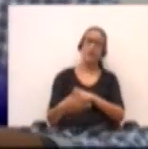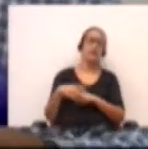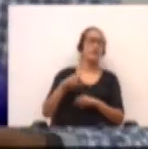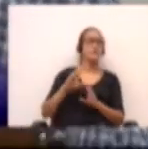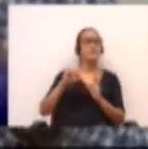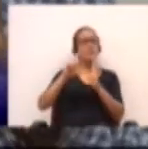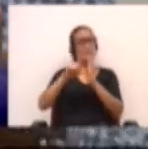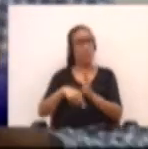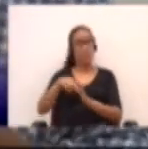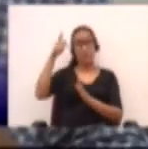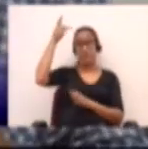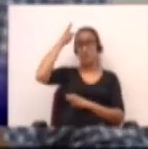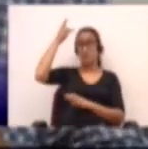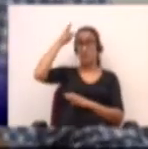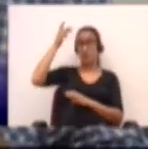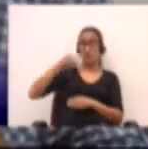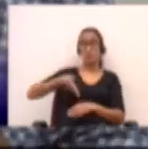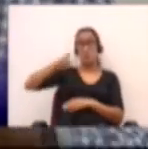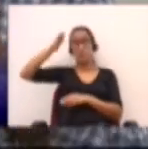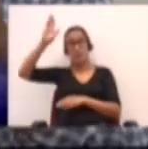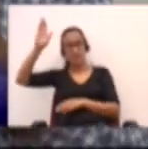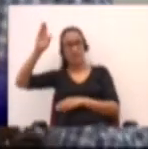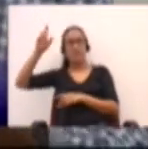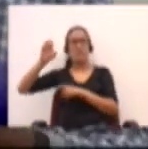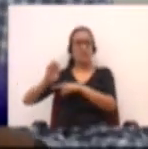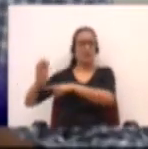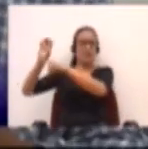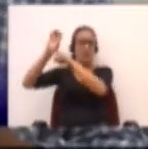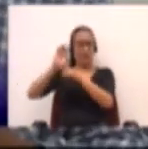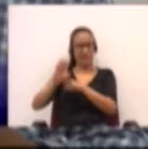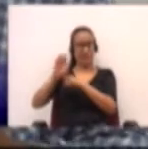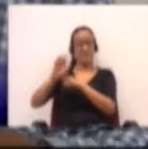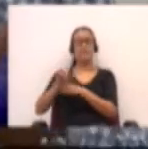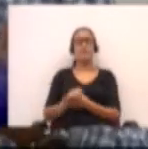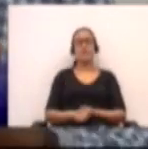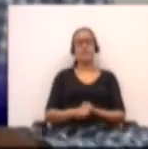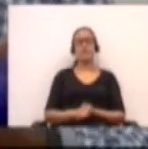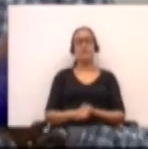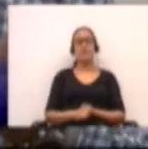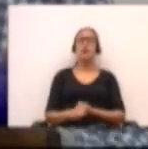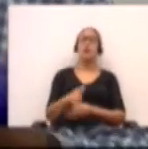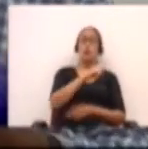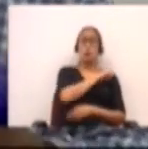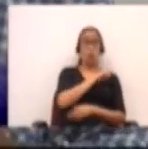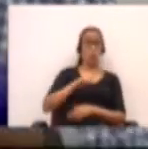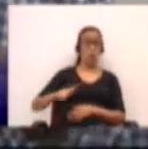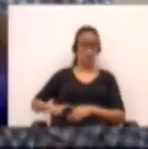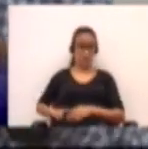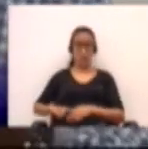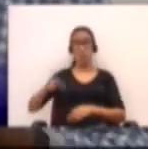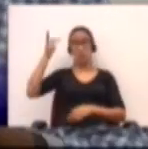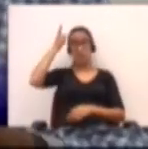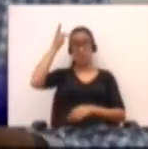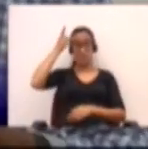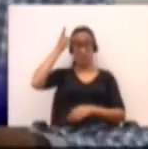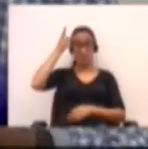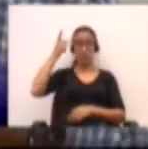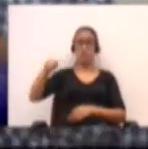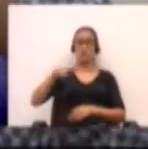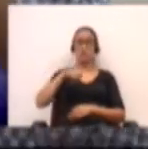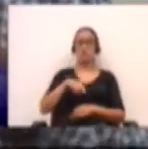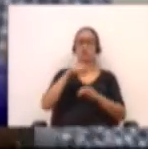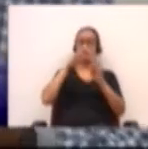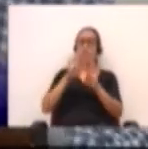vocês fazer o que fizeram para chamar a atenção do governador, quando vocês pararam aí em Anguera, dizendo que vocês precisavam de uma passarela, porque ali já morreu